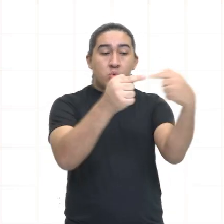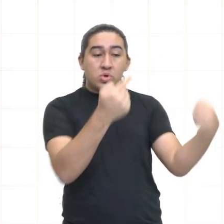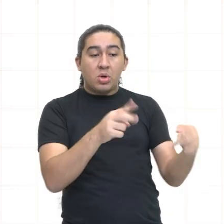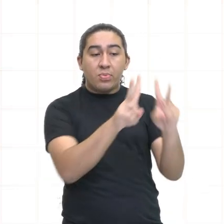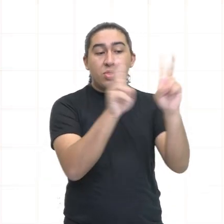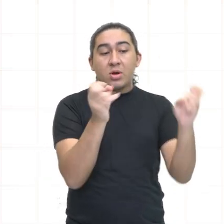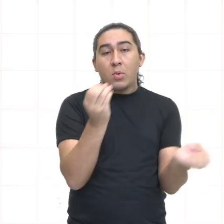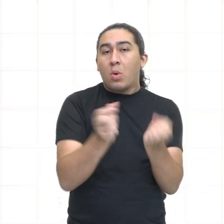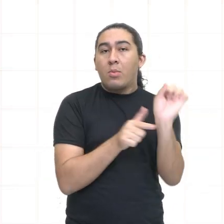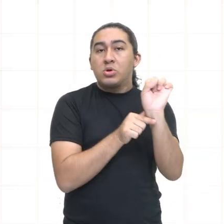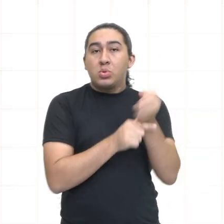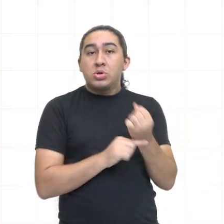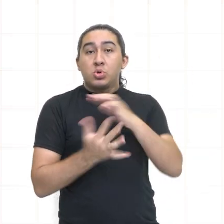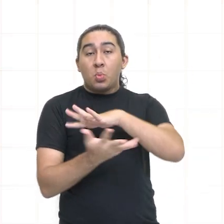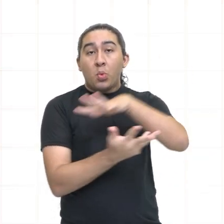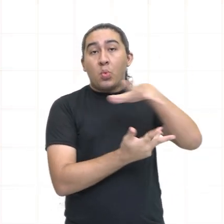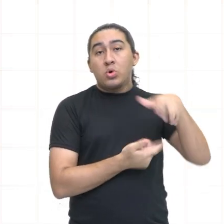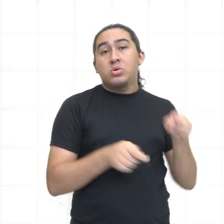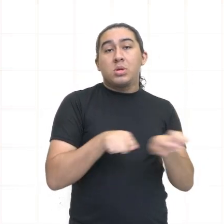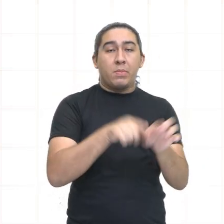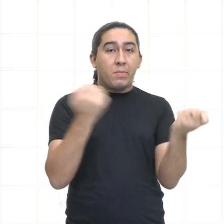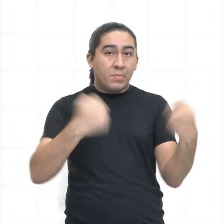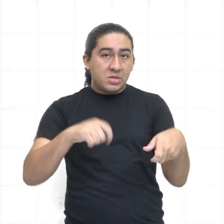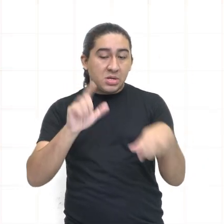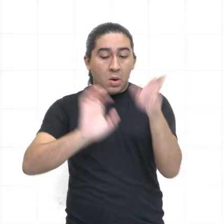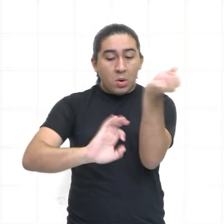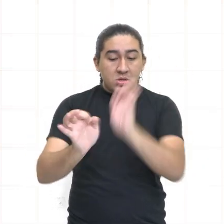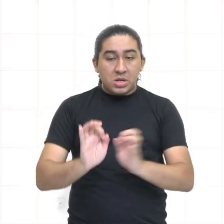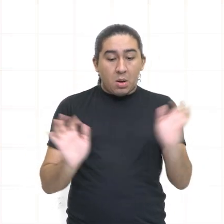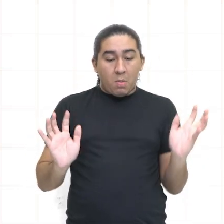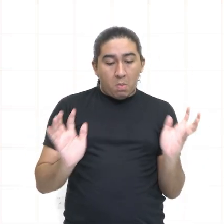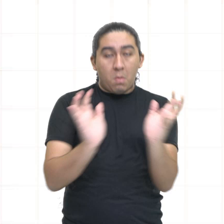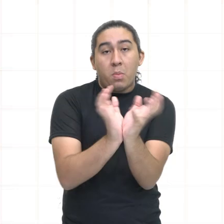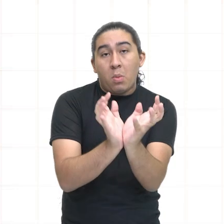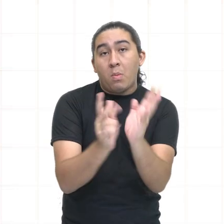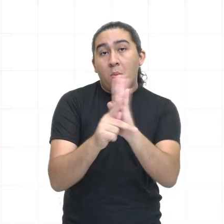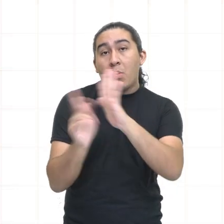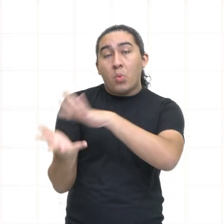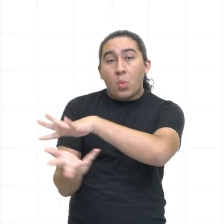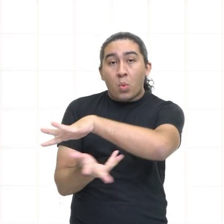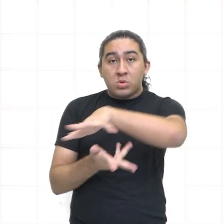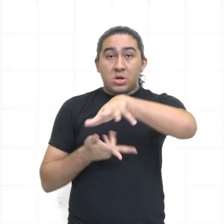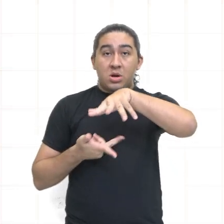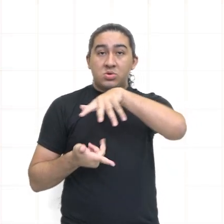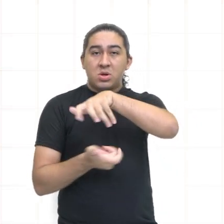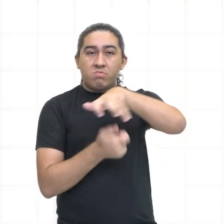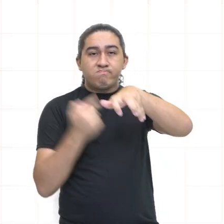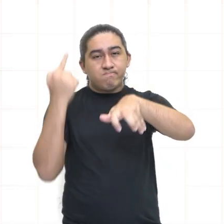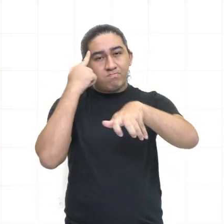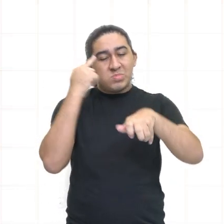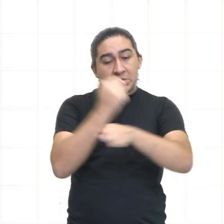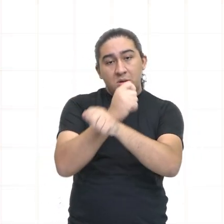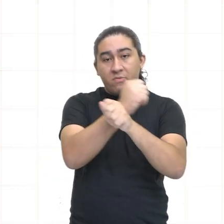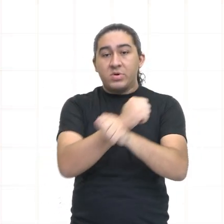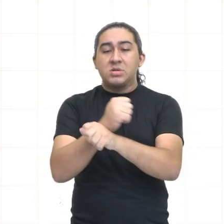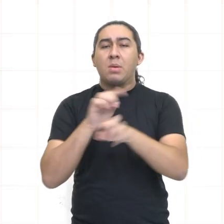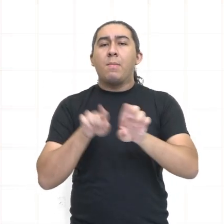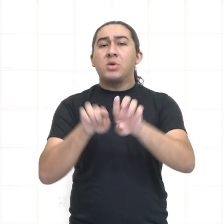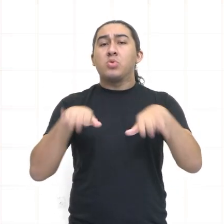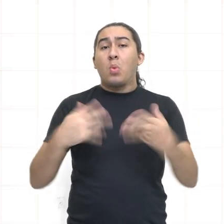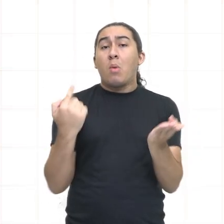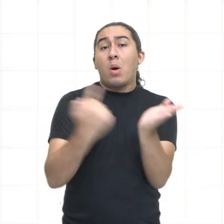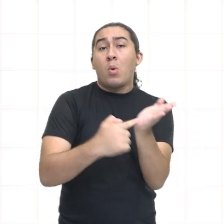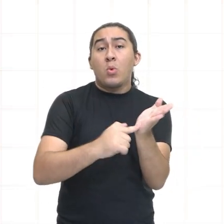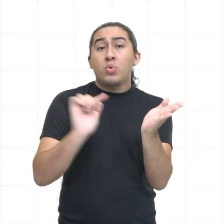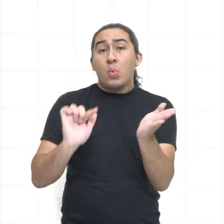sobre a segurança global e a necessidade de uma organização internacional. Qual era o outro acordo